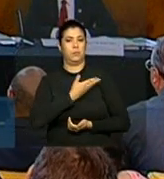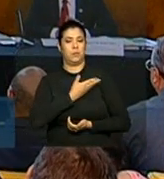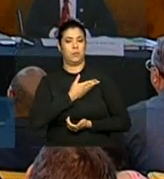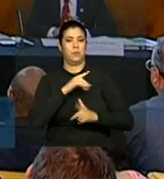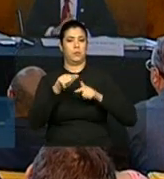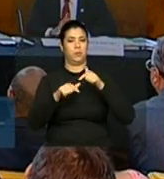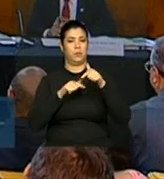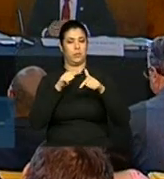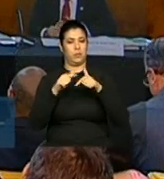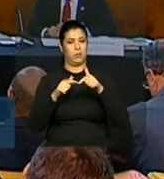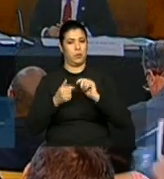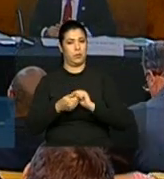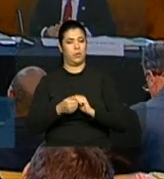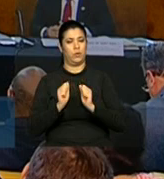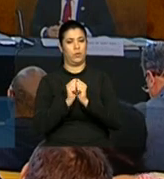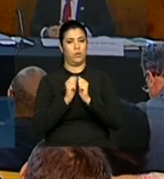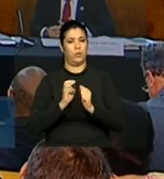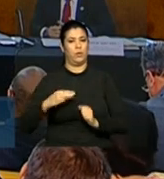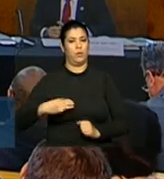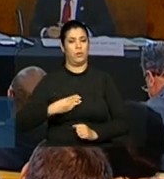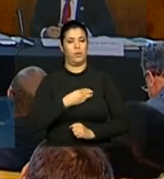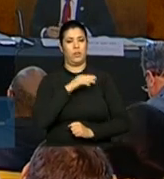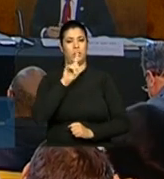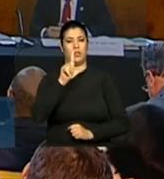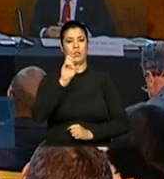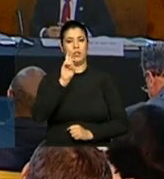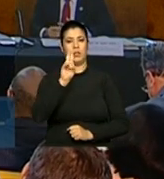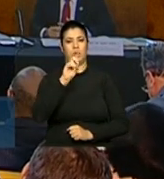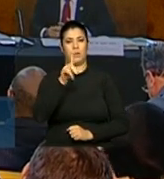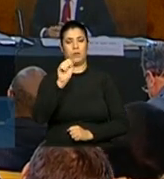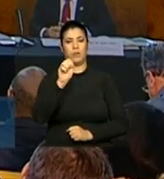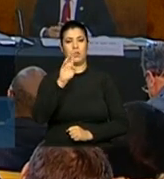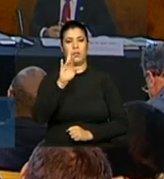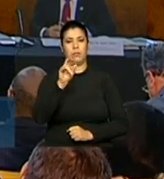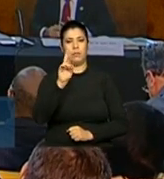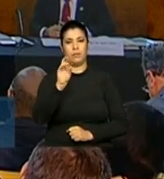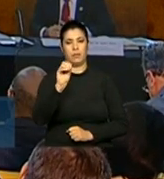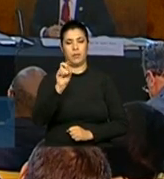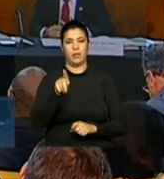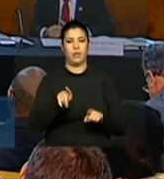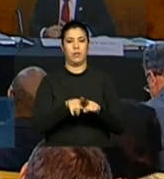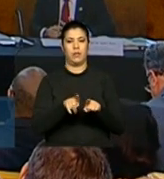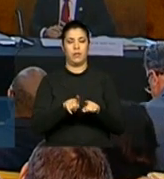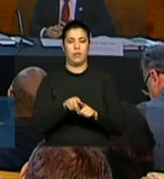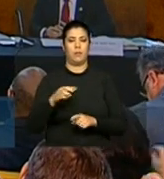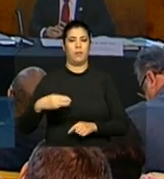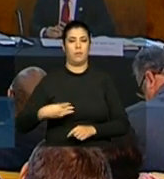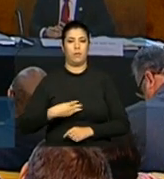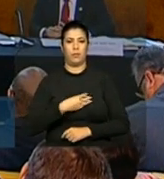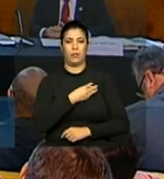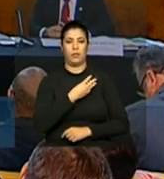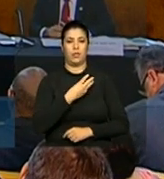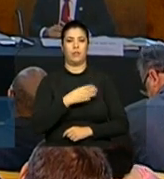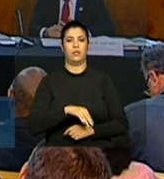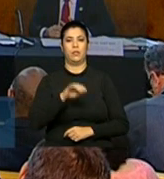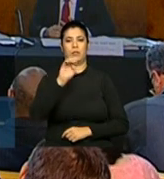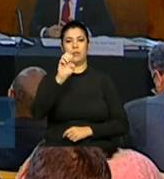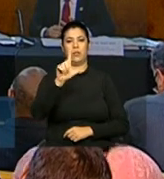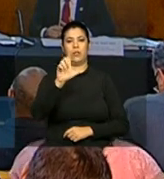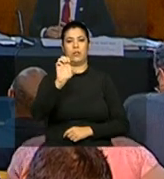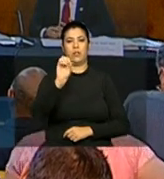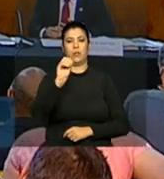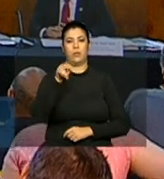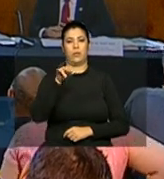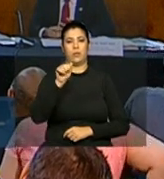governo, a ministra Luía Barir da CEPI e a ministra Eloía, Eloía, não, Eleonora